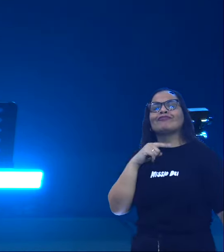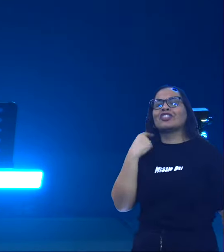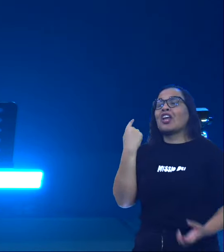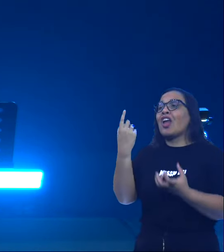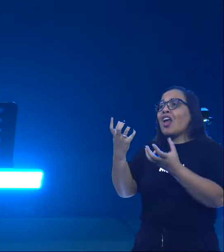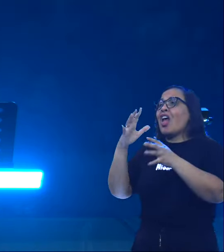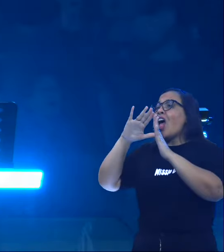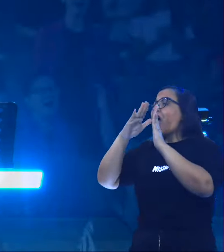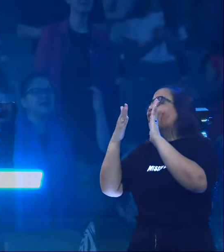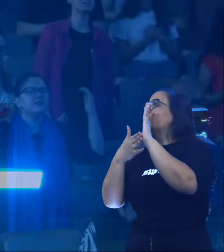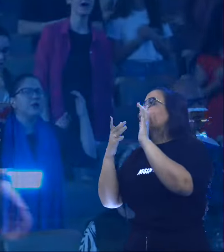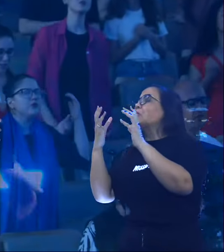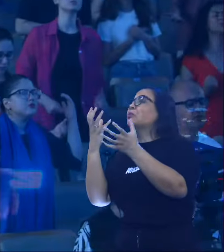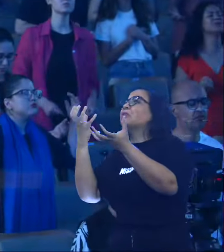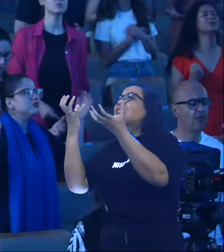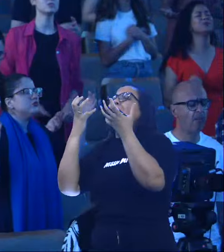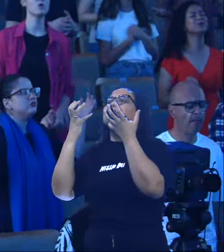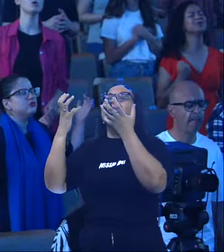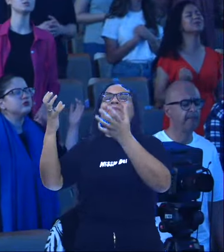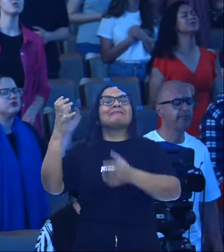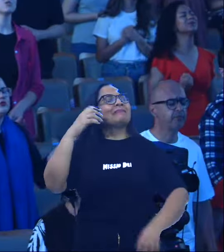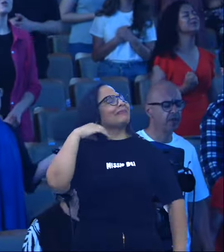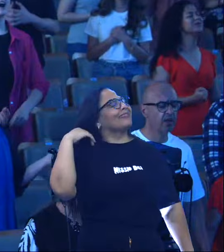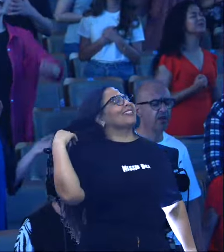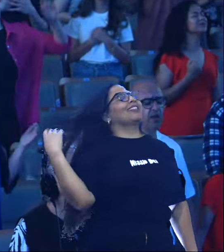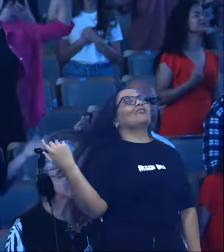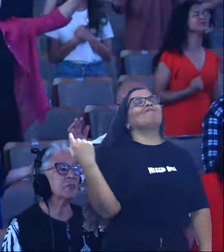nós. Vamos cantar isso.